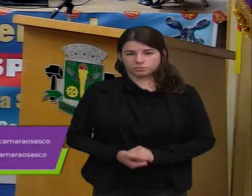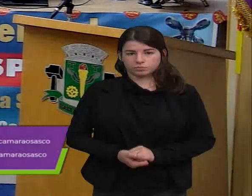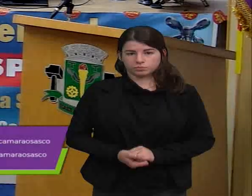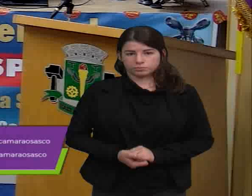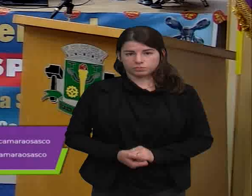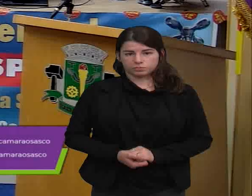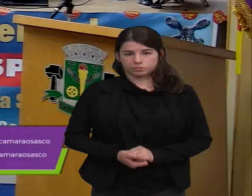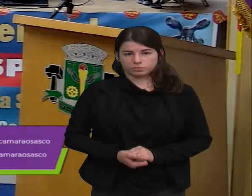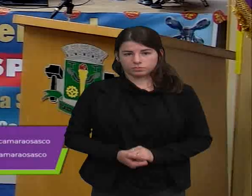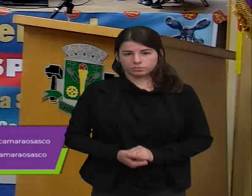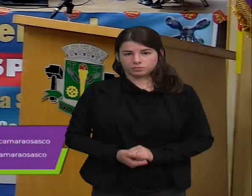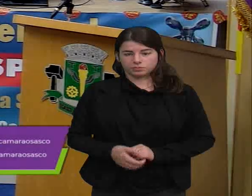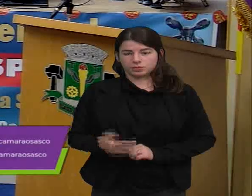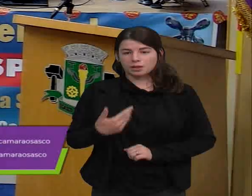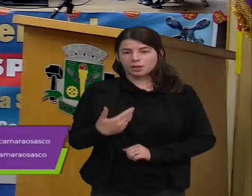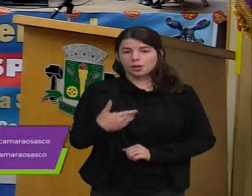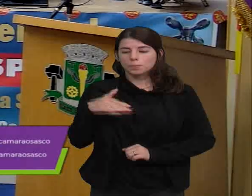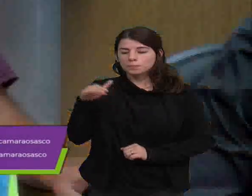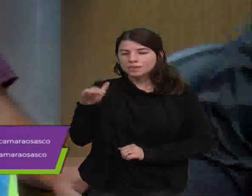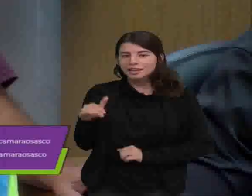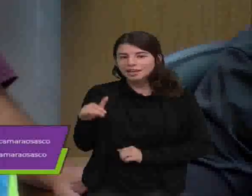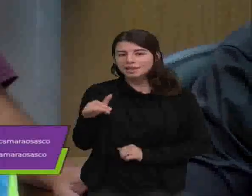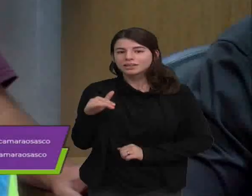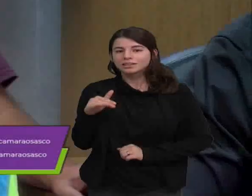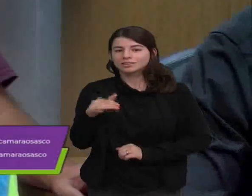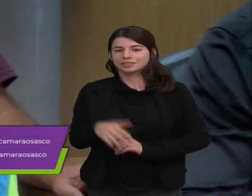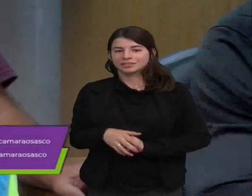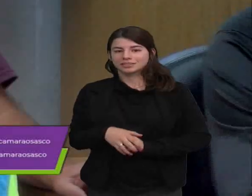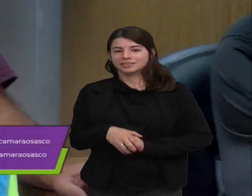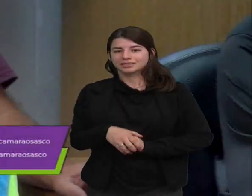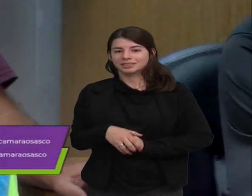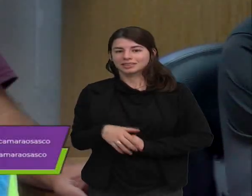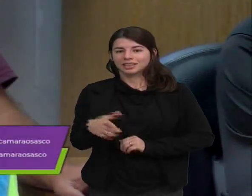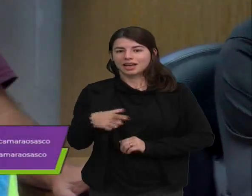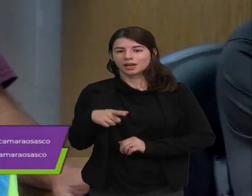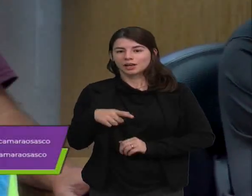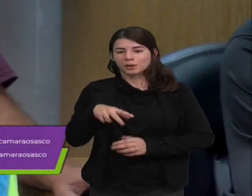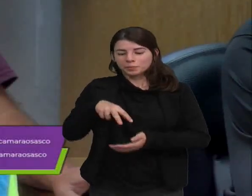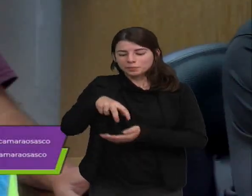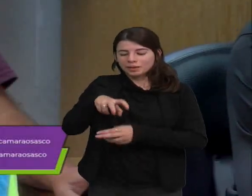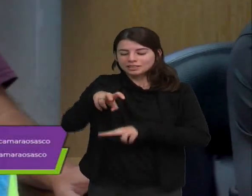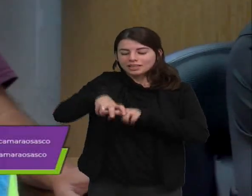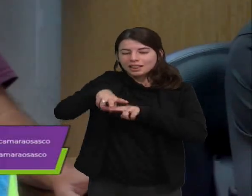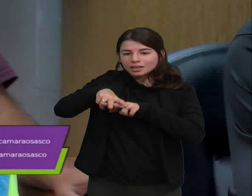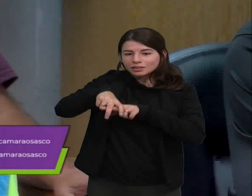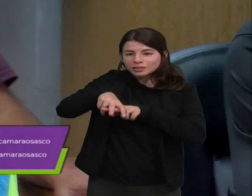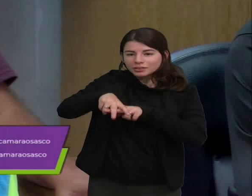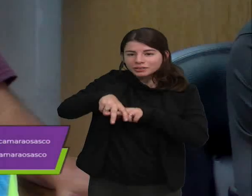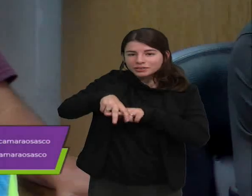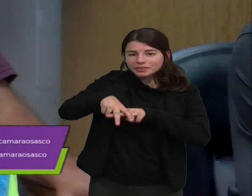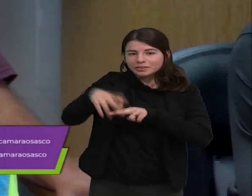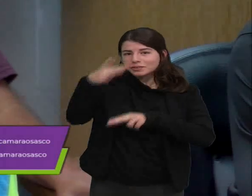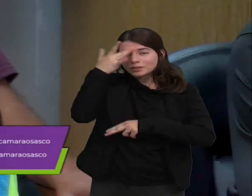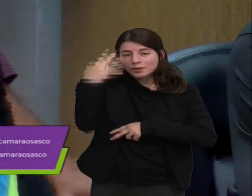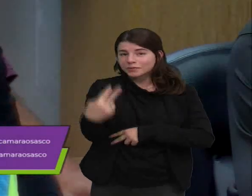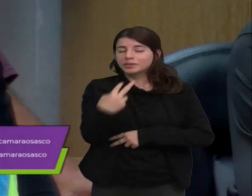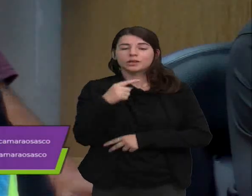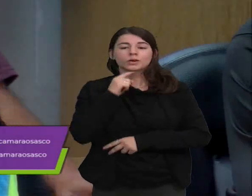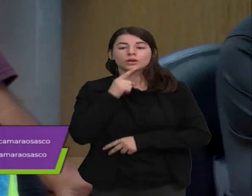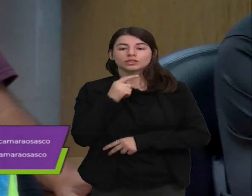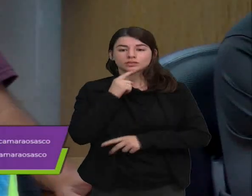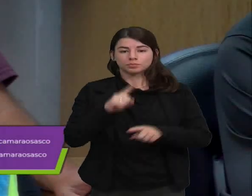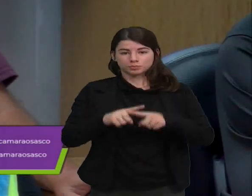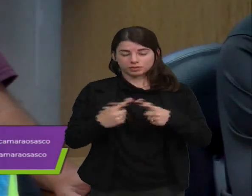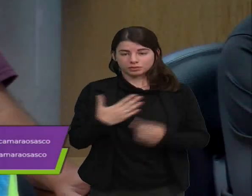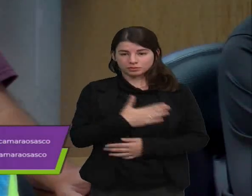eu sou pequenininha não não vou ficar balançando o pé aqui que não dá para ver mas eu gostaria agora